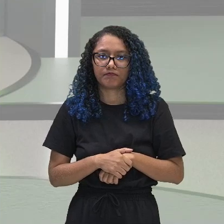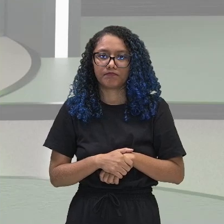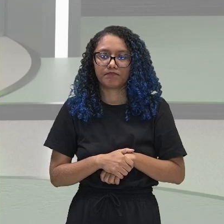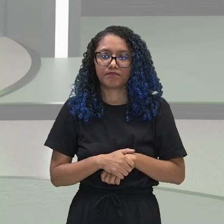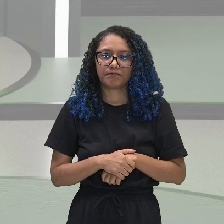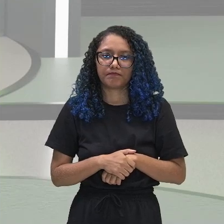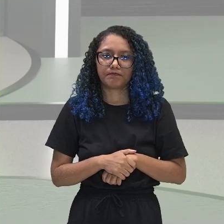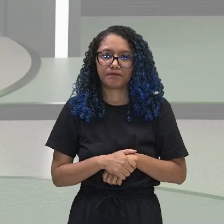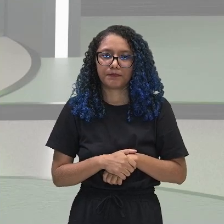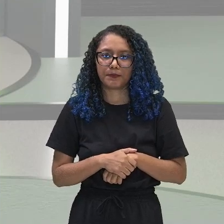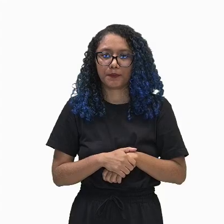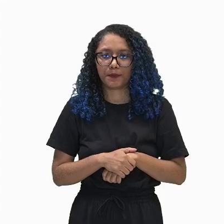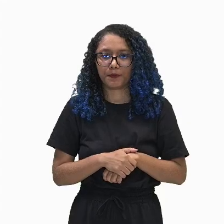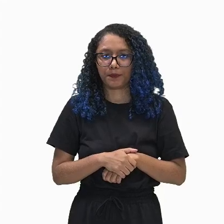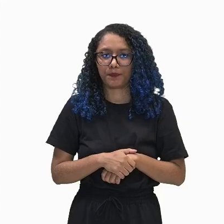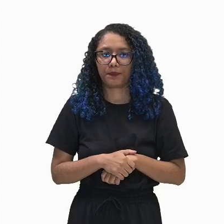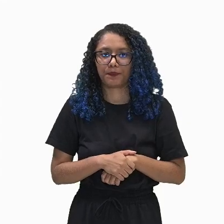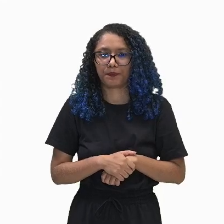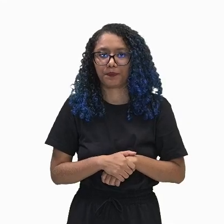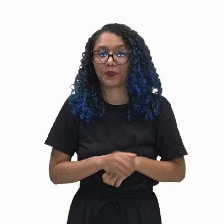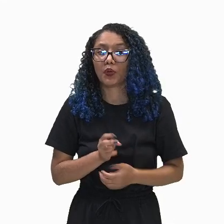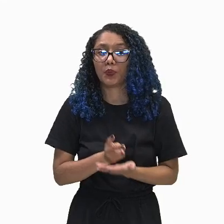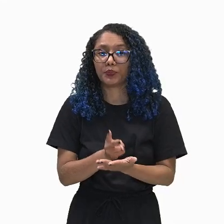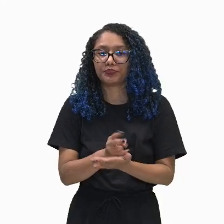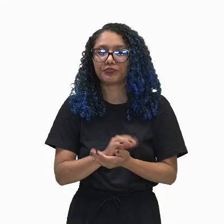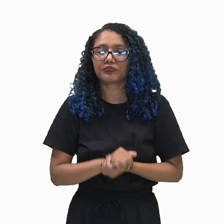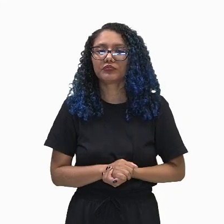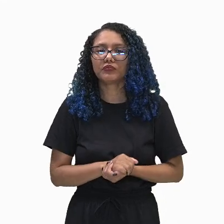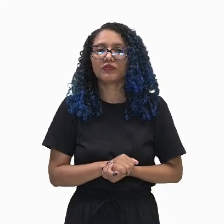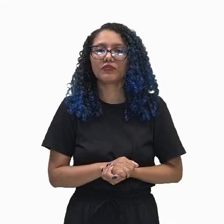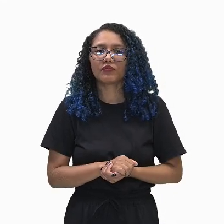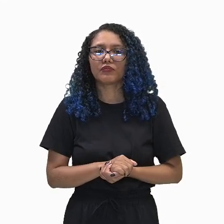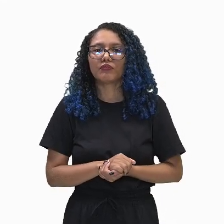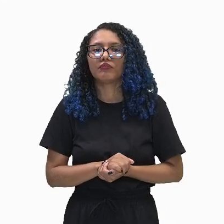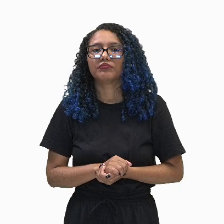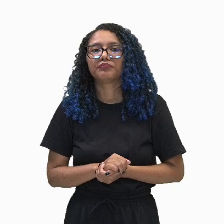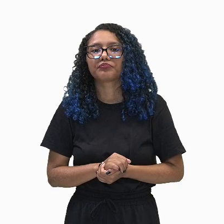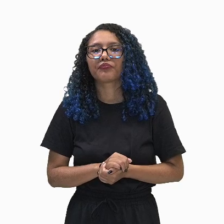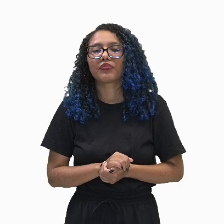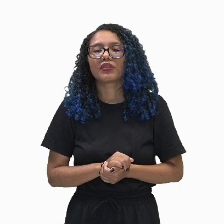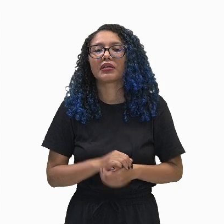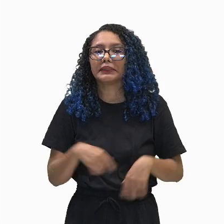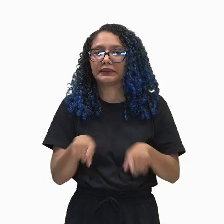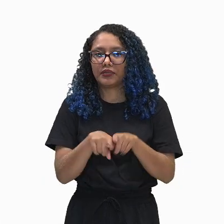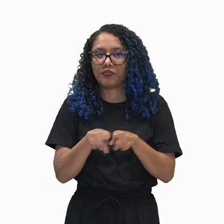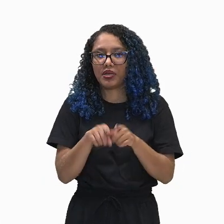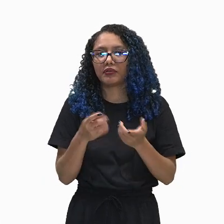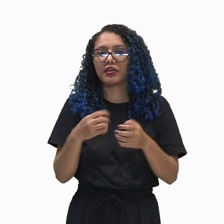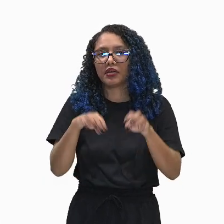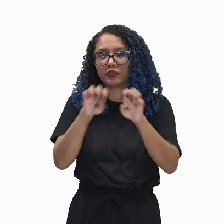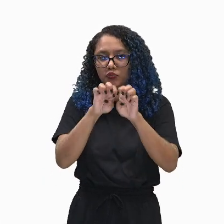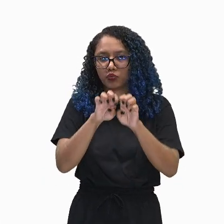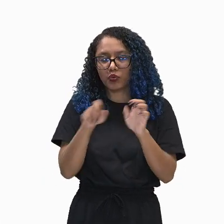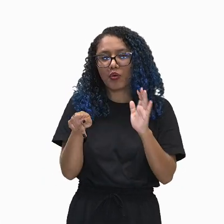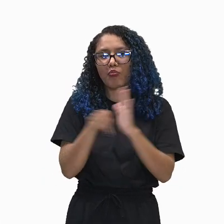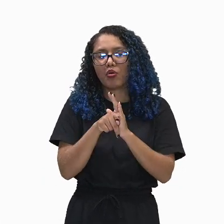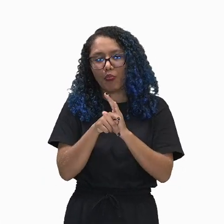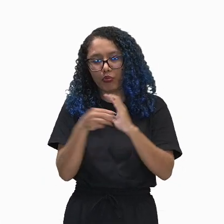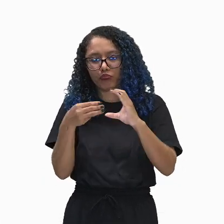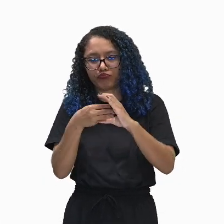luz artificial. Dando continuidade aí, nós temos o teor a estrutura dos